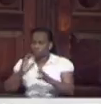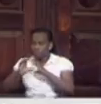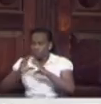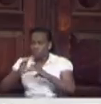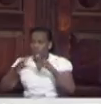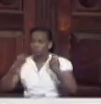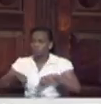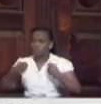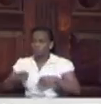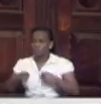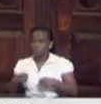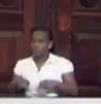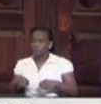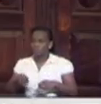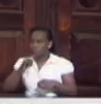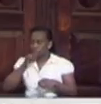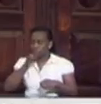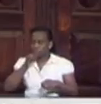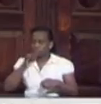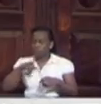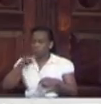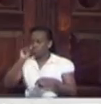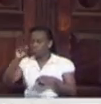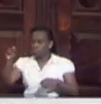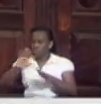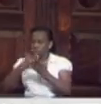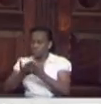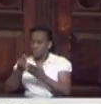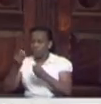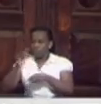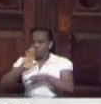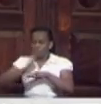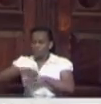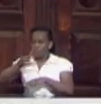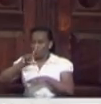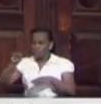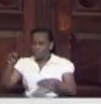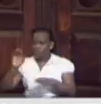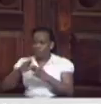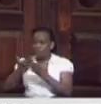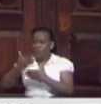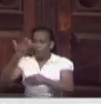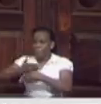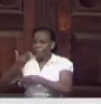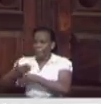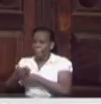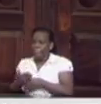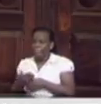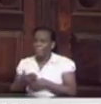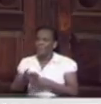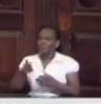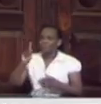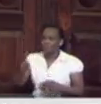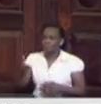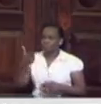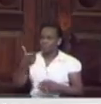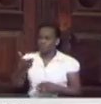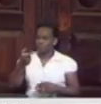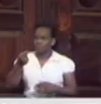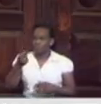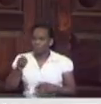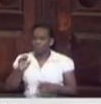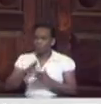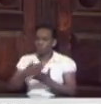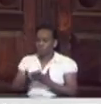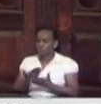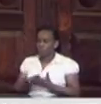comunicação, por exemplo, estão fechando centenas de escolas, como já há algum tempo atrás, são 1.270 escolas em